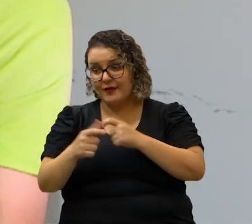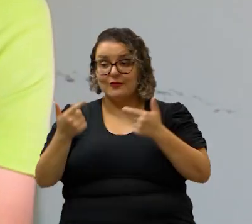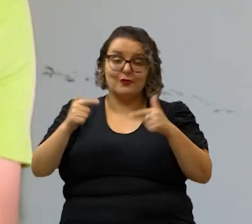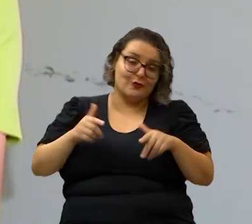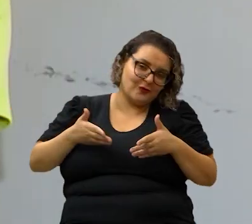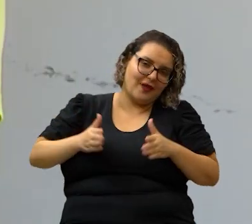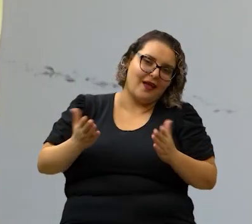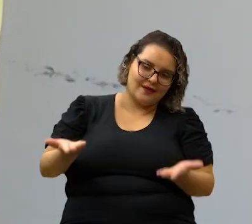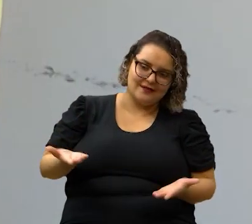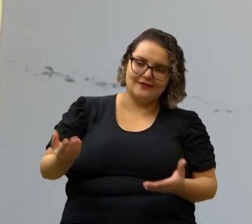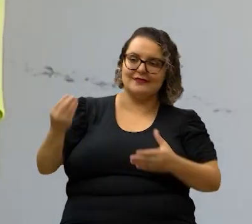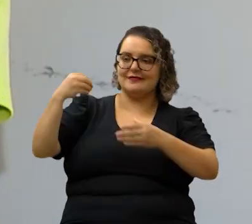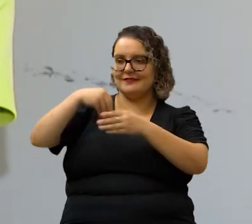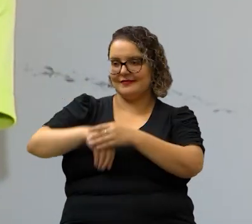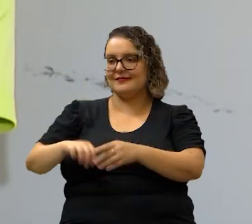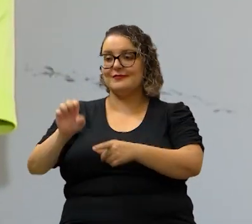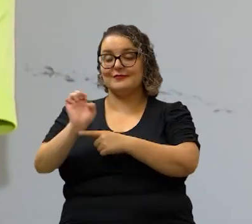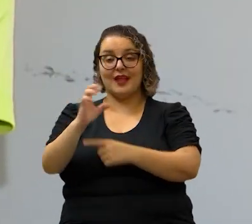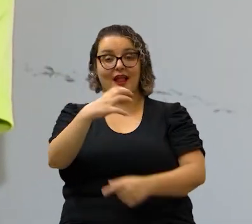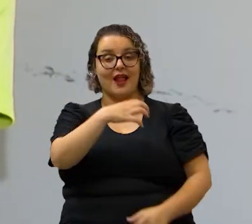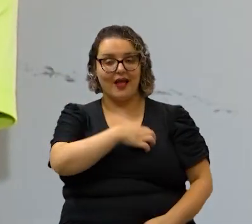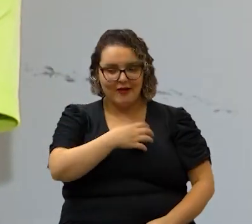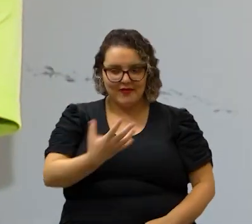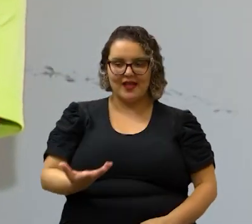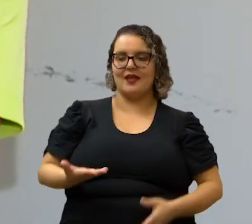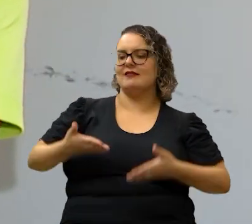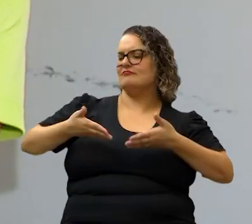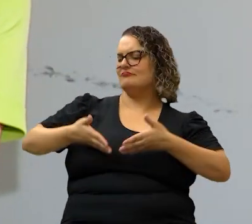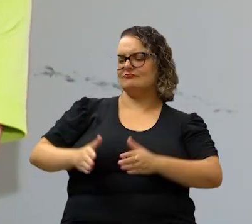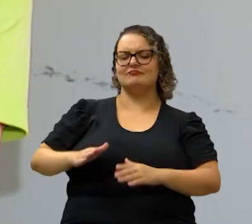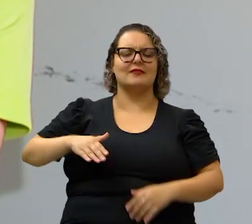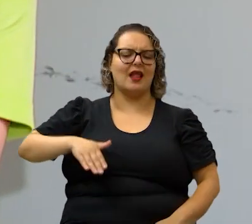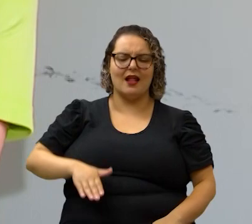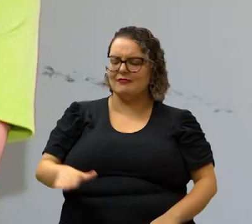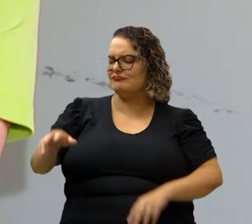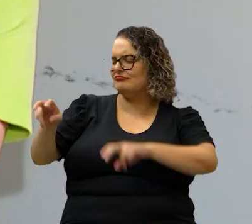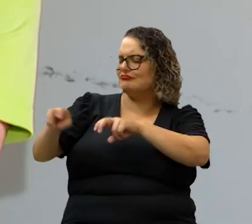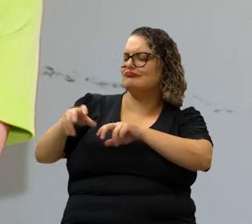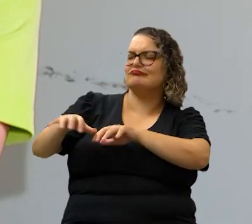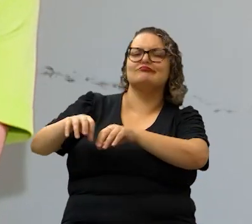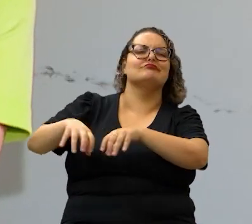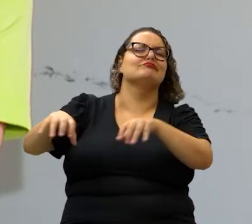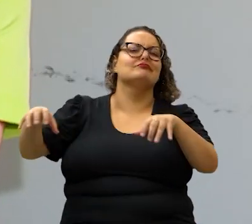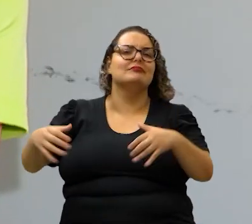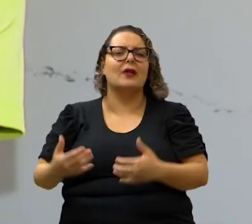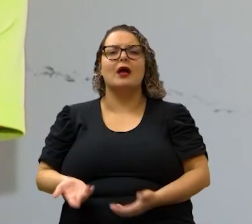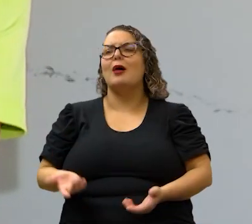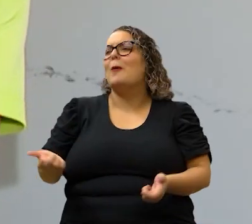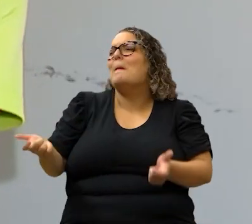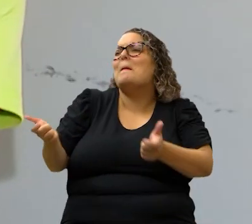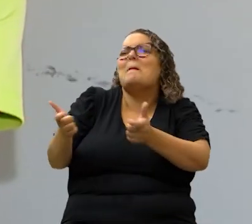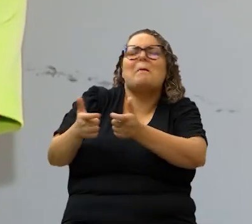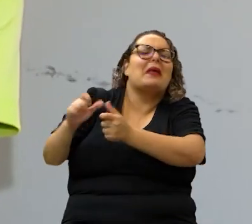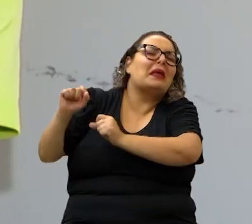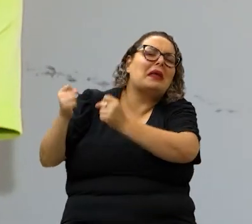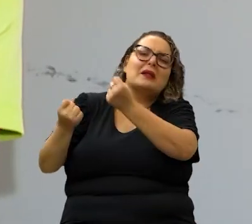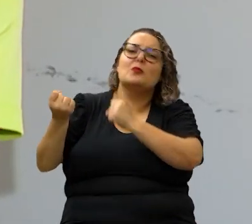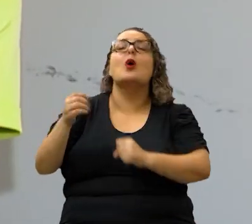vim, né? Então eu sou do interior do estado da Bahia, eu cresci no meio do campo, consumindo um produto minimamente